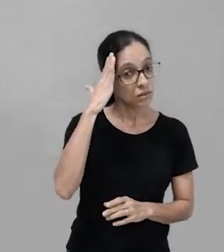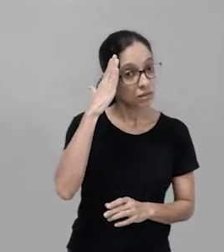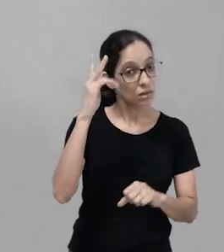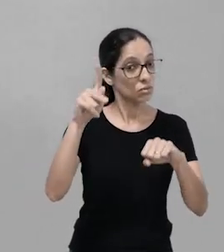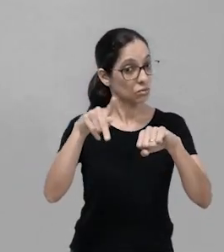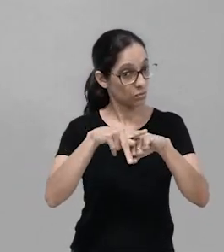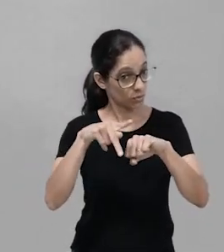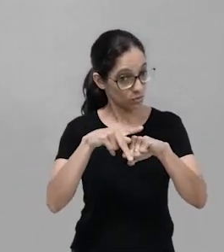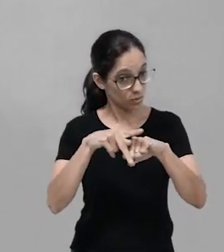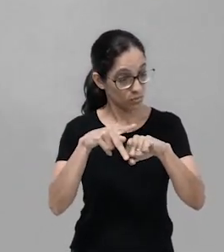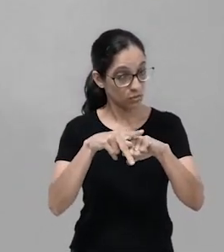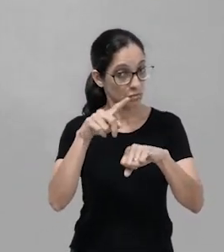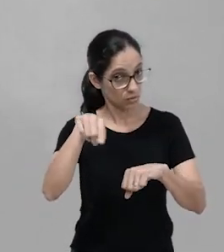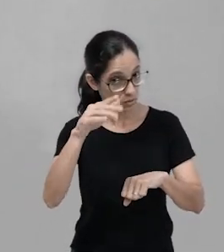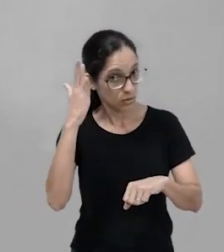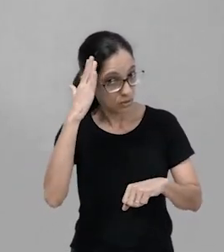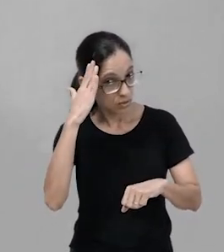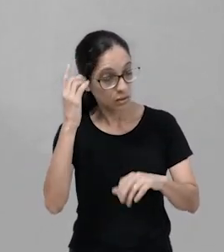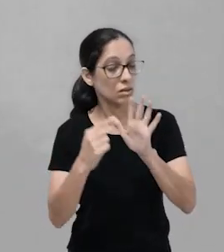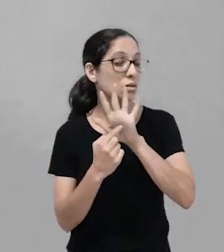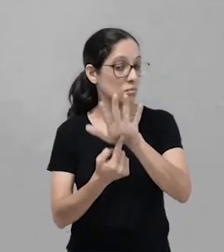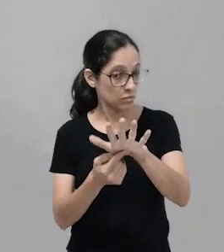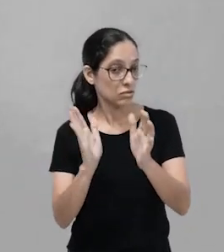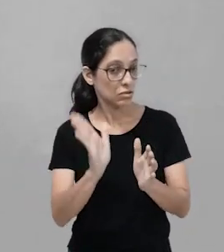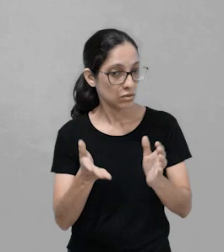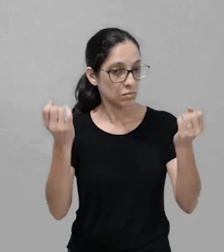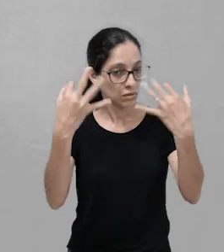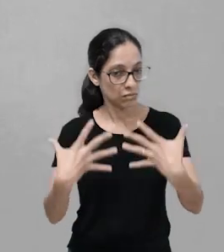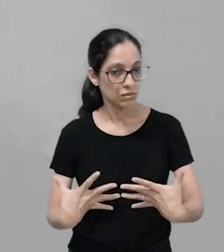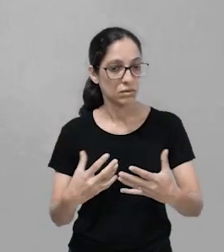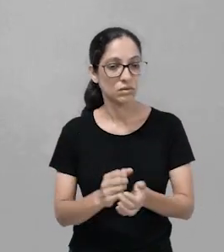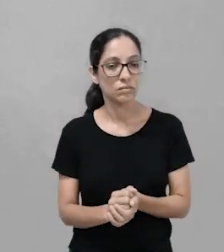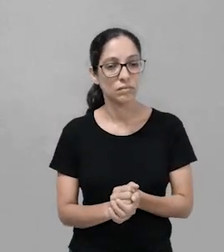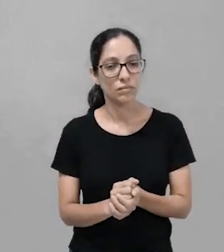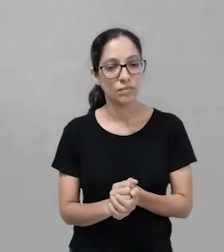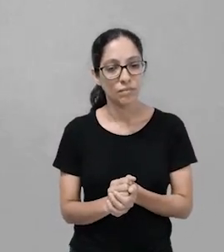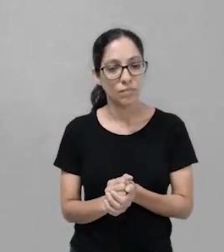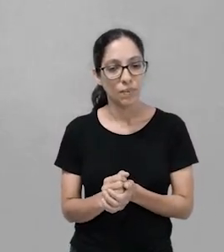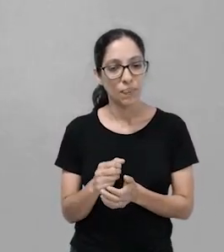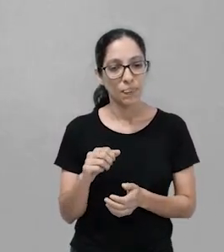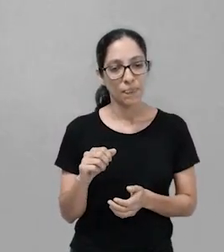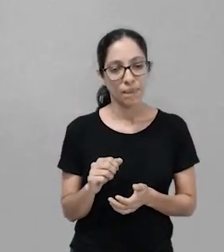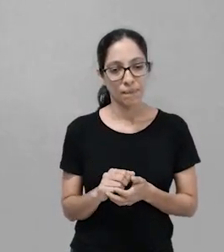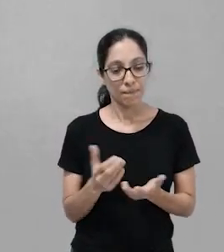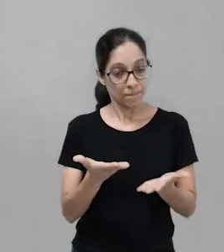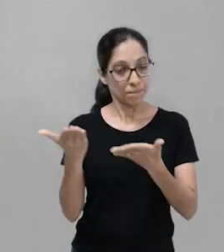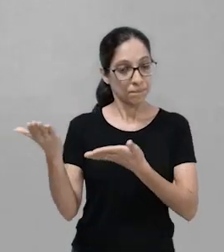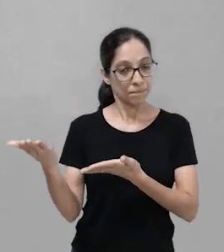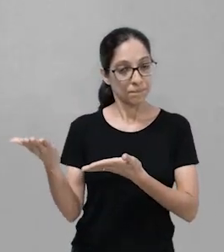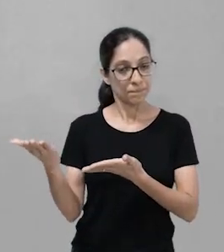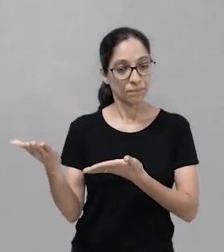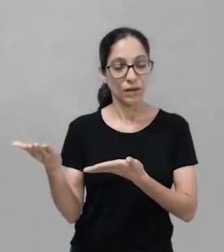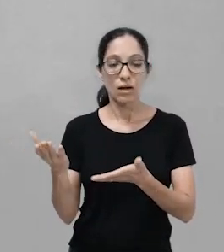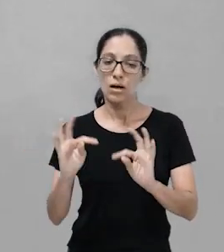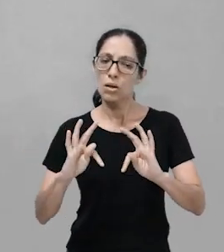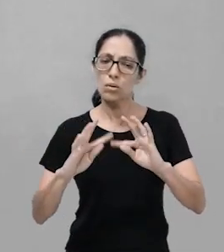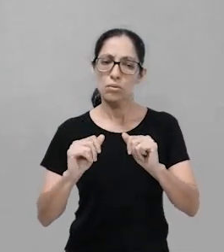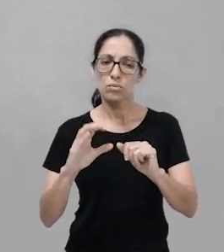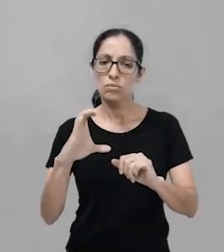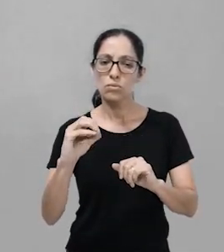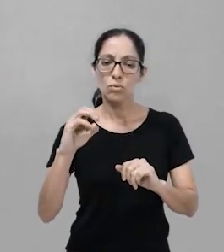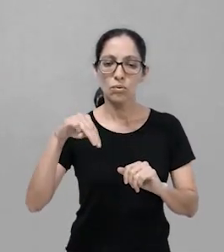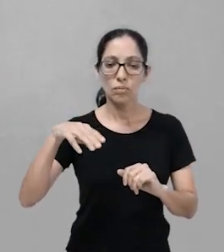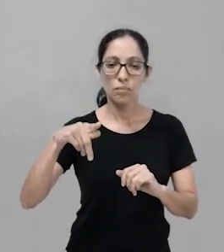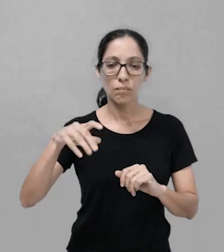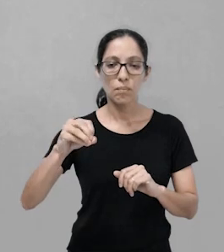são essas palavrinhas que eu mostrei para vocês até aqui. Some, any, no e every. Os compostos